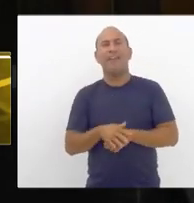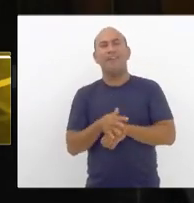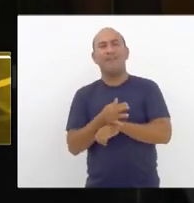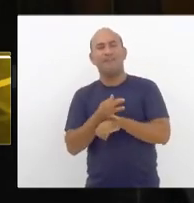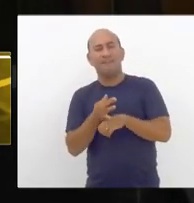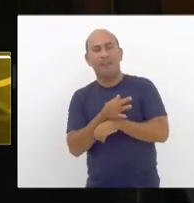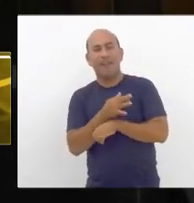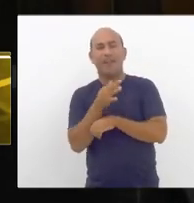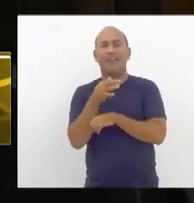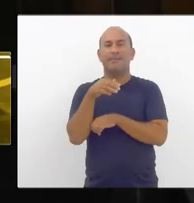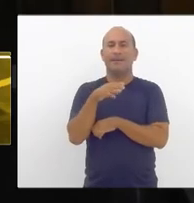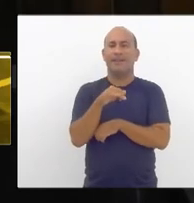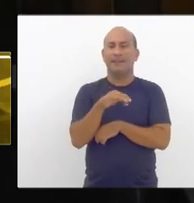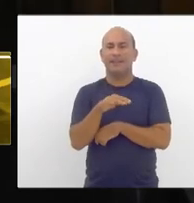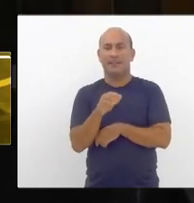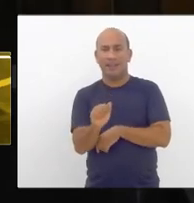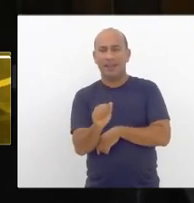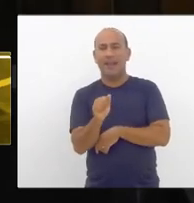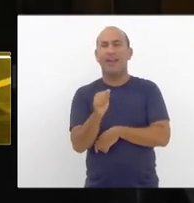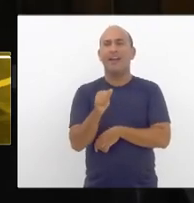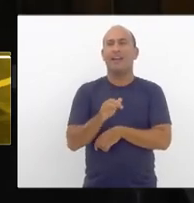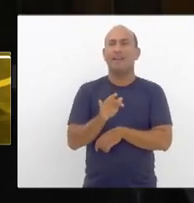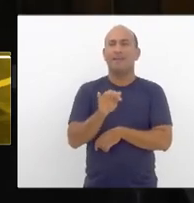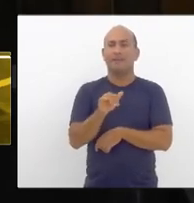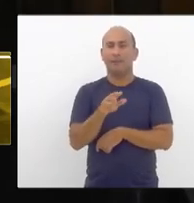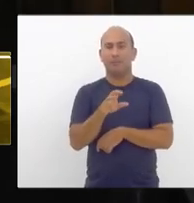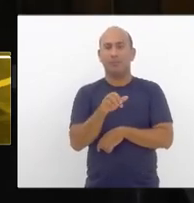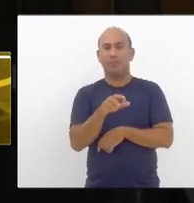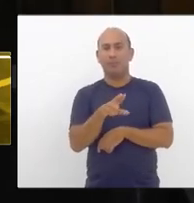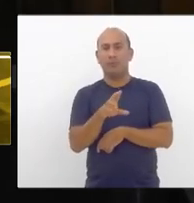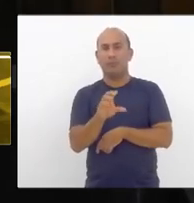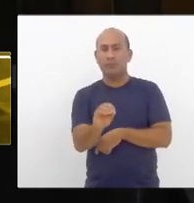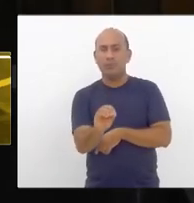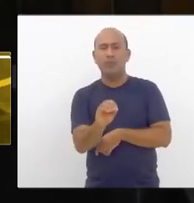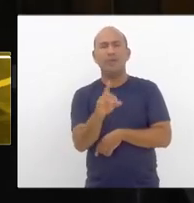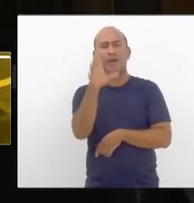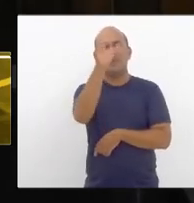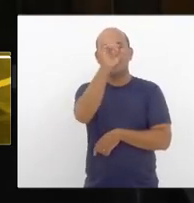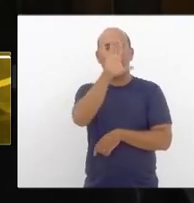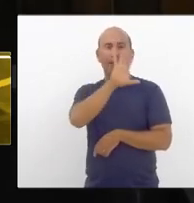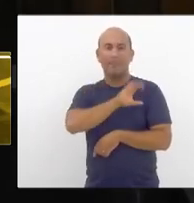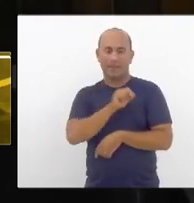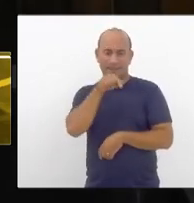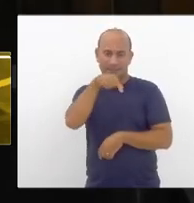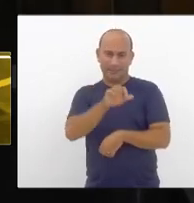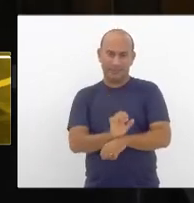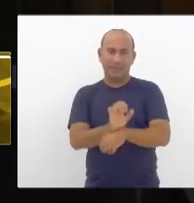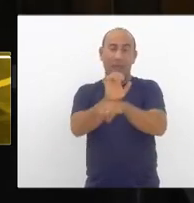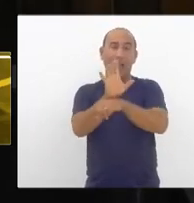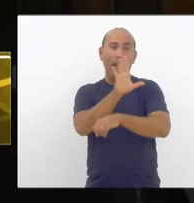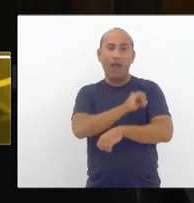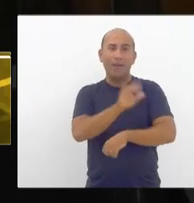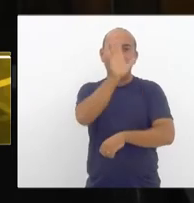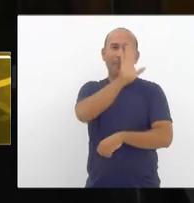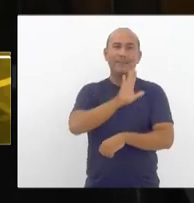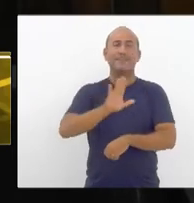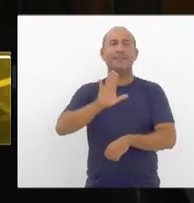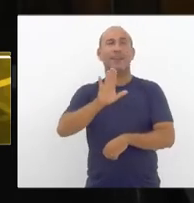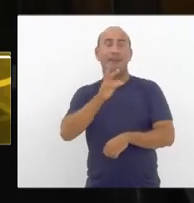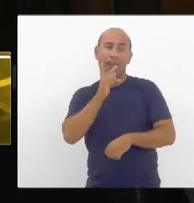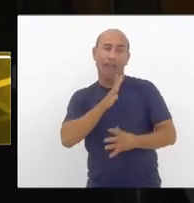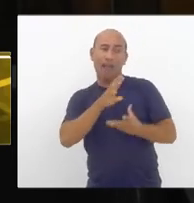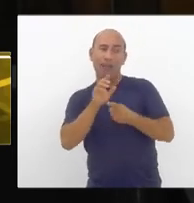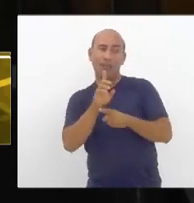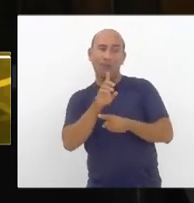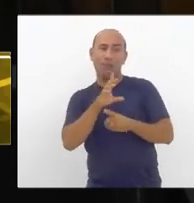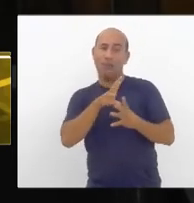Friburgo depois em Paraty em outros lugares e aprendi a mais esse estado amo também o Brasil eu não vou dizer que eu amo o mundo mas eu gosto daqui eu